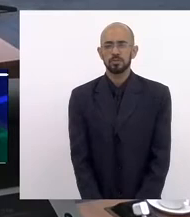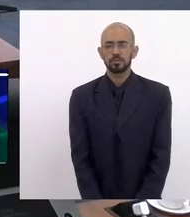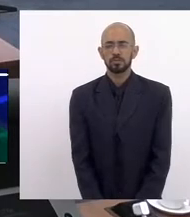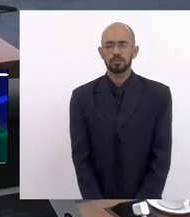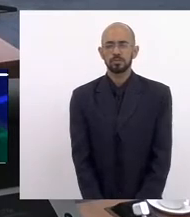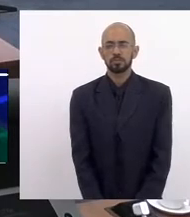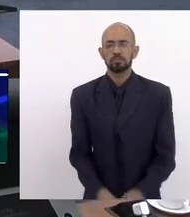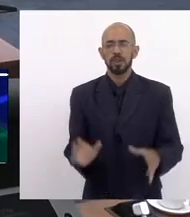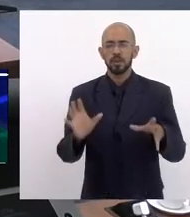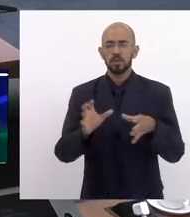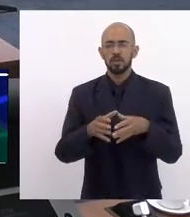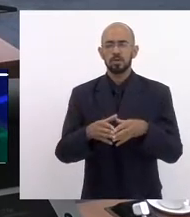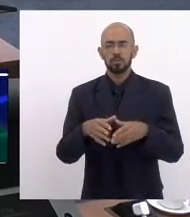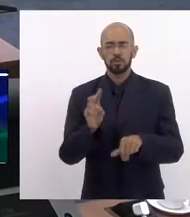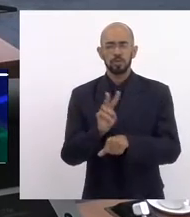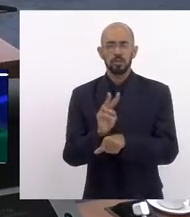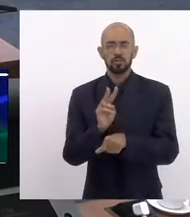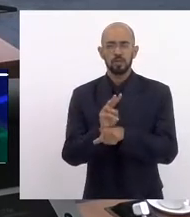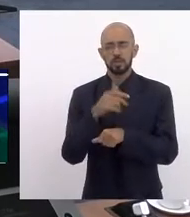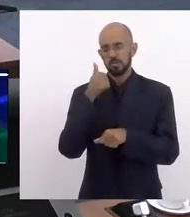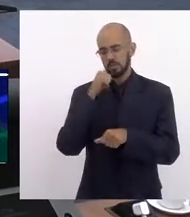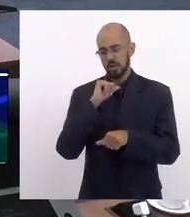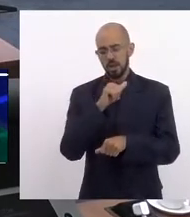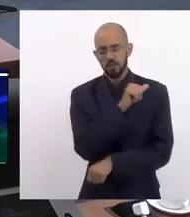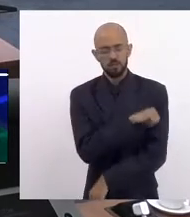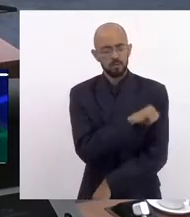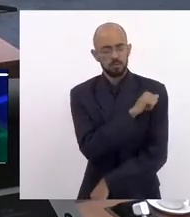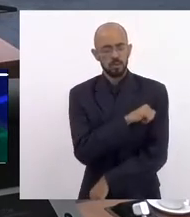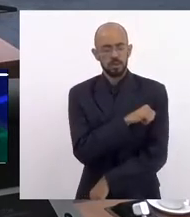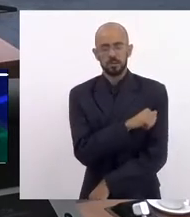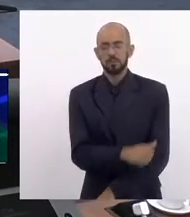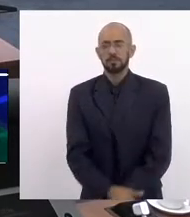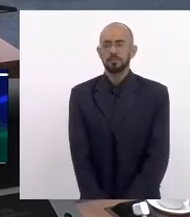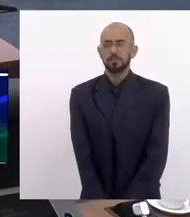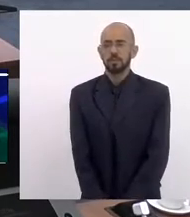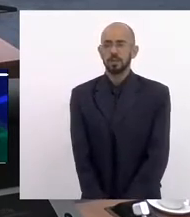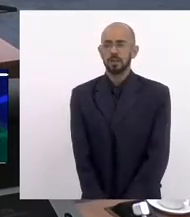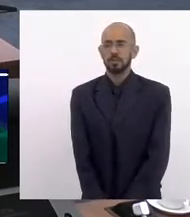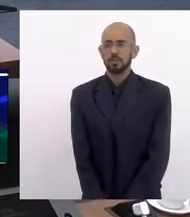Pela Comissão de Defesa dos Direitos da Mulher, deputada enfermeira Rejane.